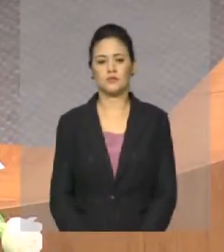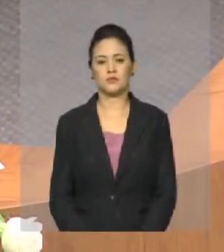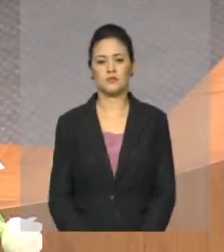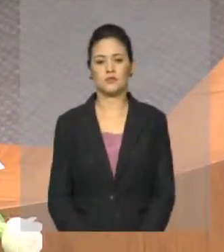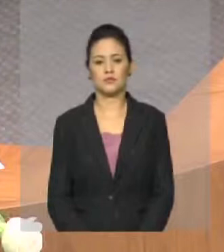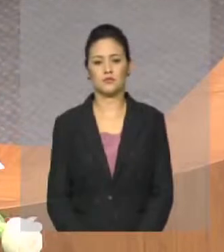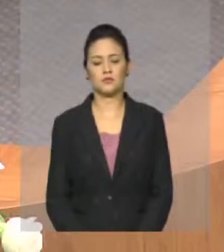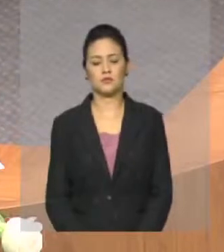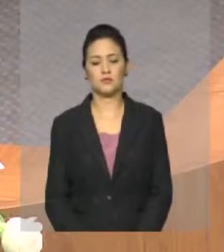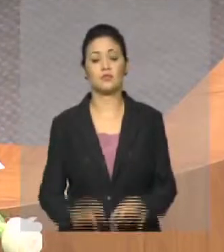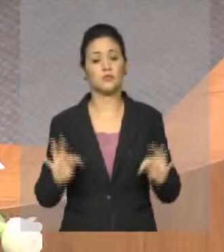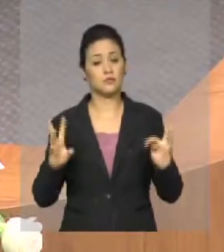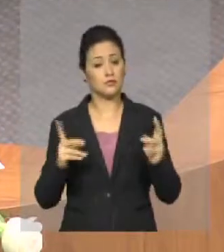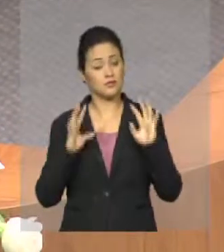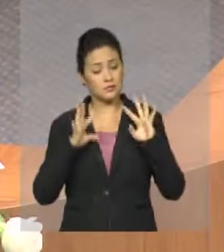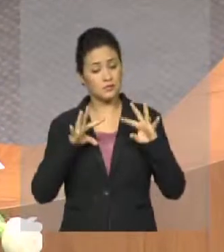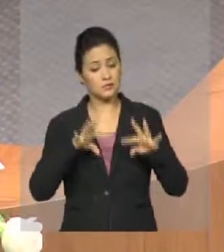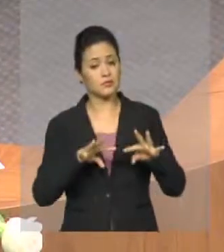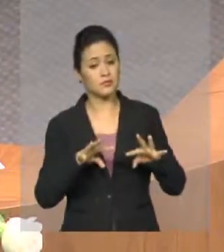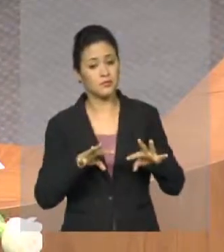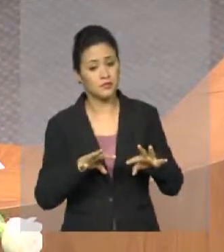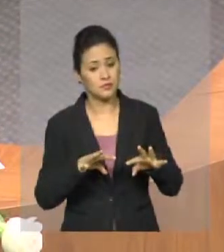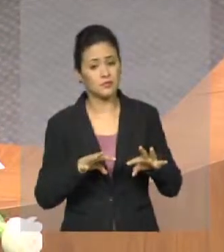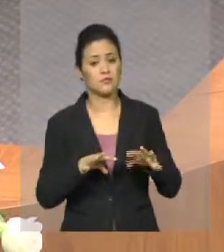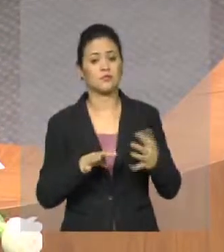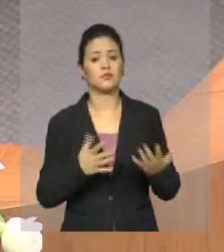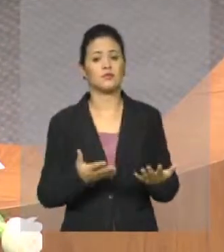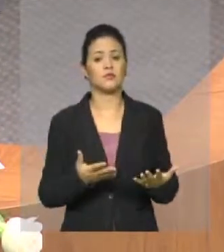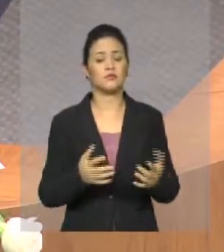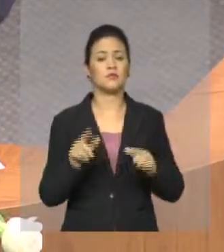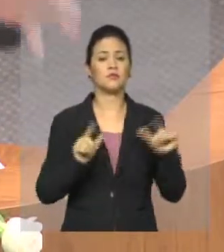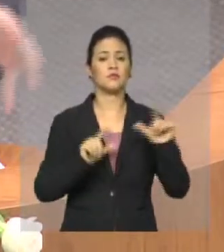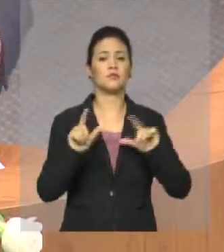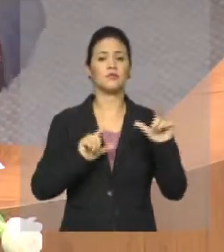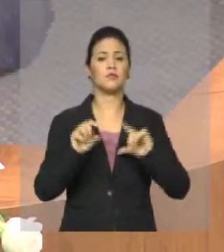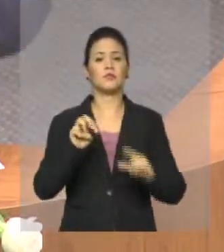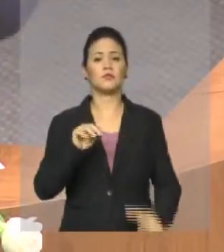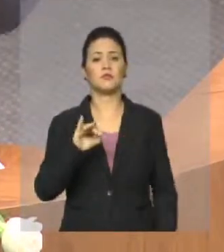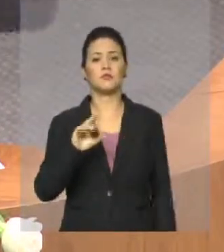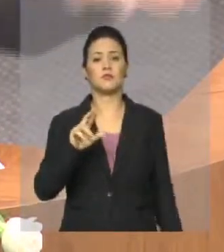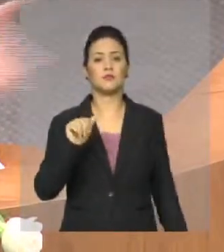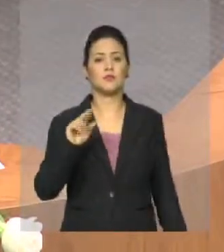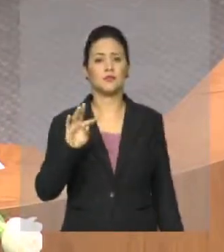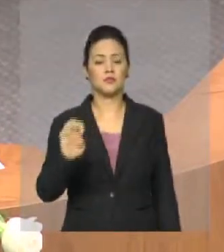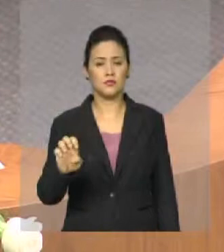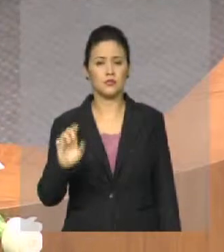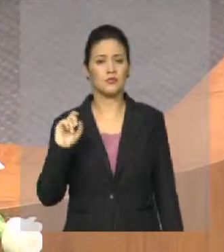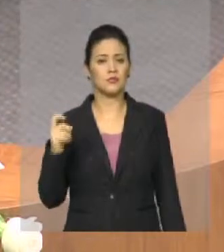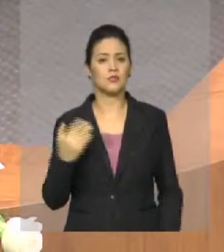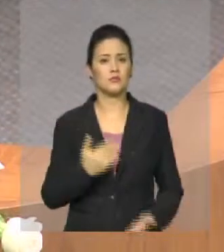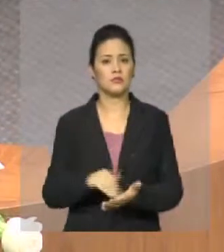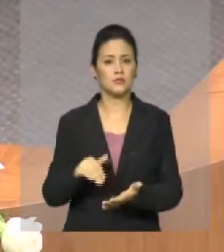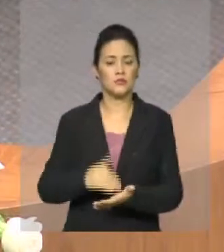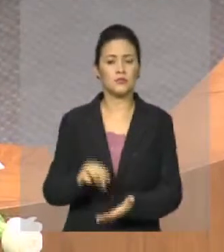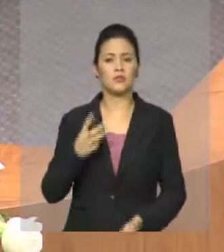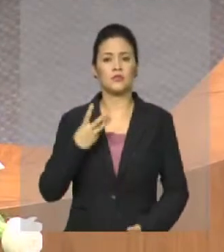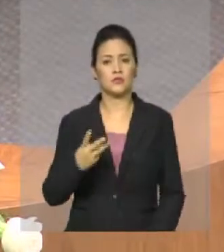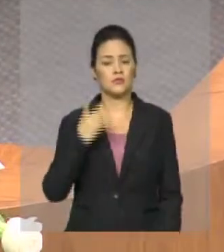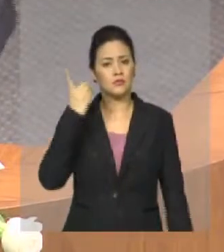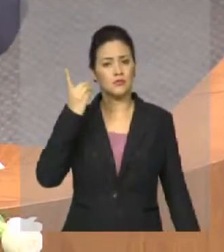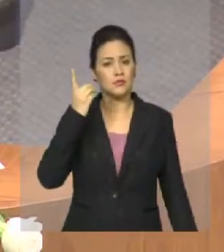todo mundo assistiu aquela campanha, aqui através da TV Mirante, com o ex-secretário, com 3 delegados, ou